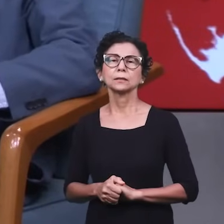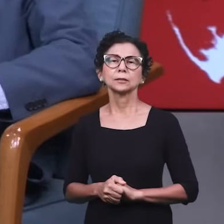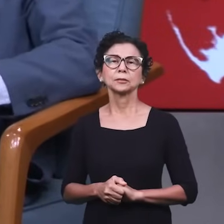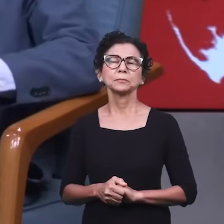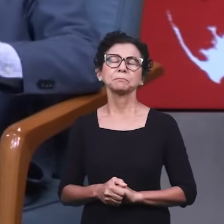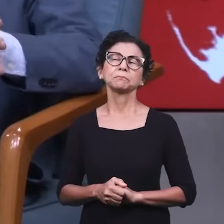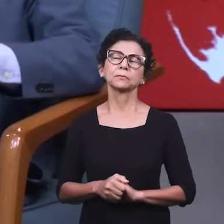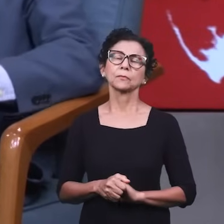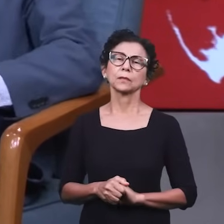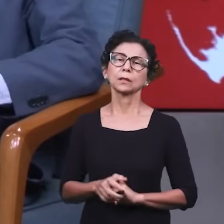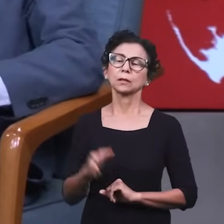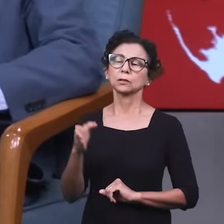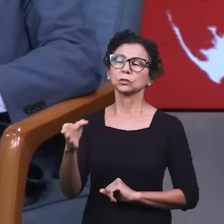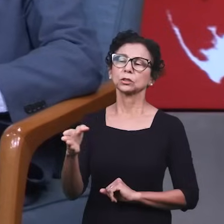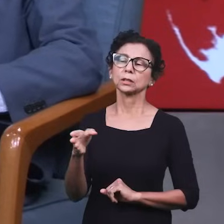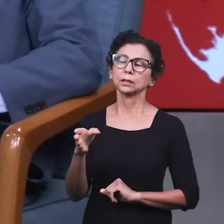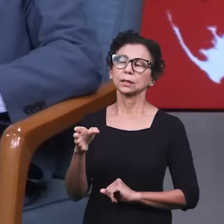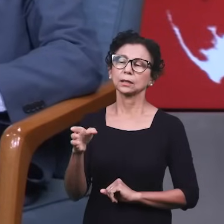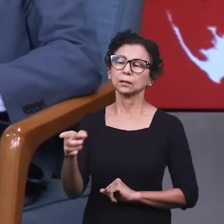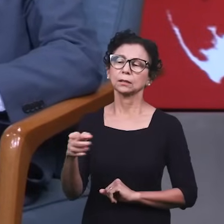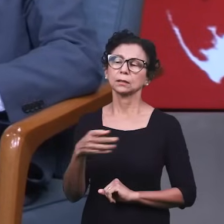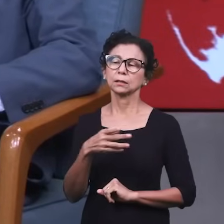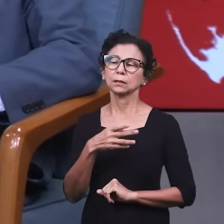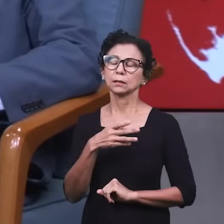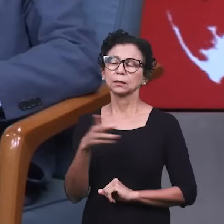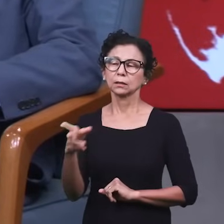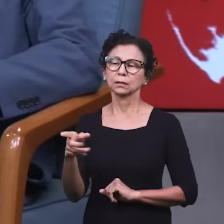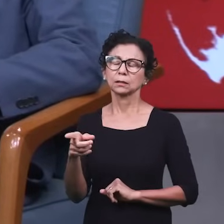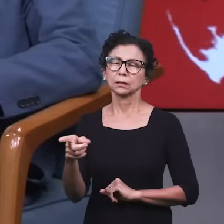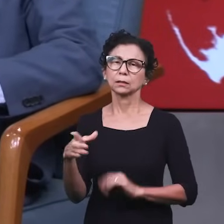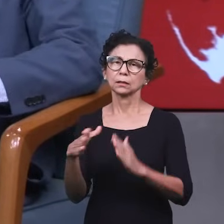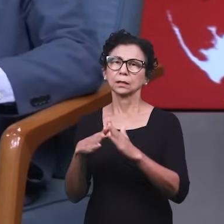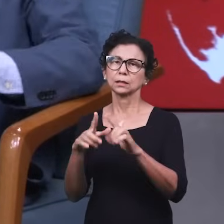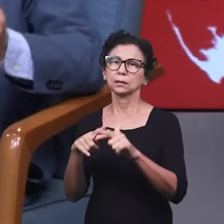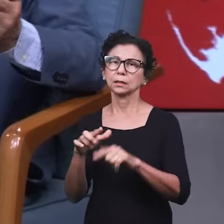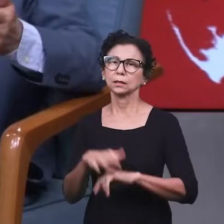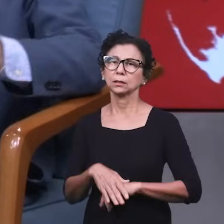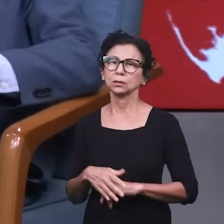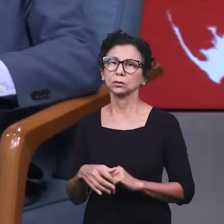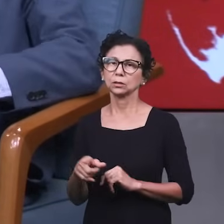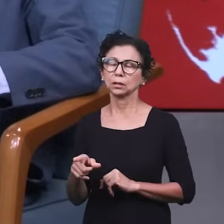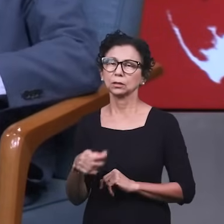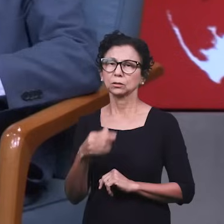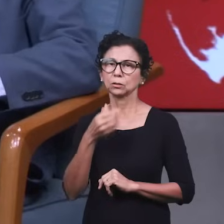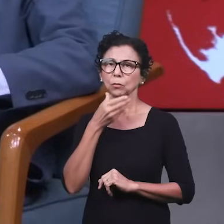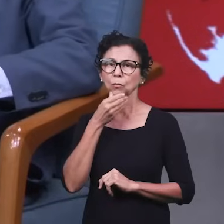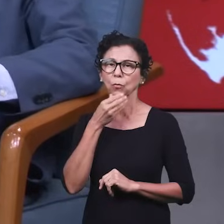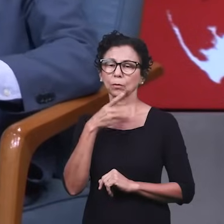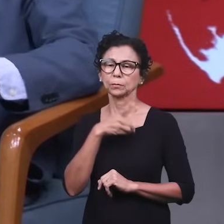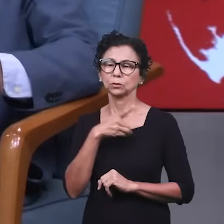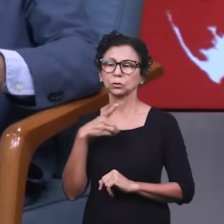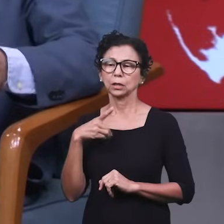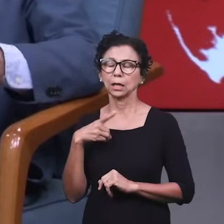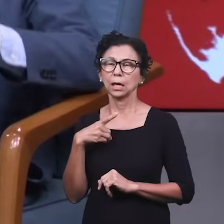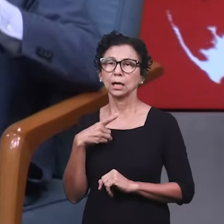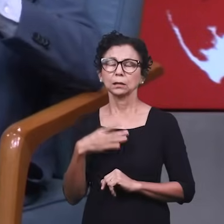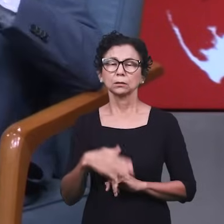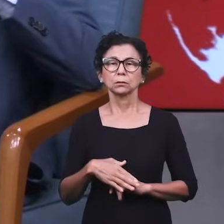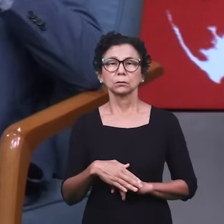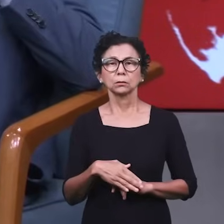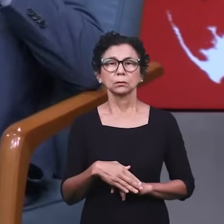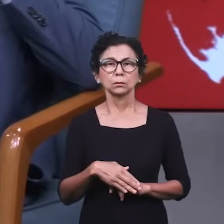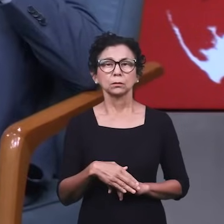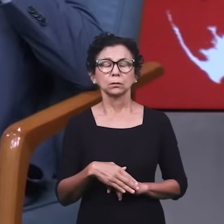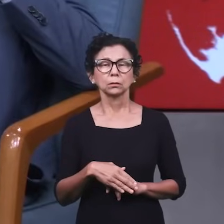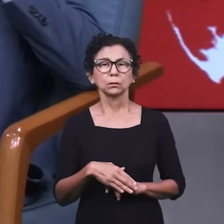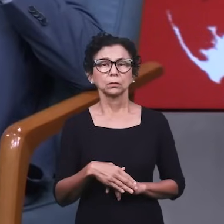o nome, hoje é pastor, e eu cheguei para pregar e pedi os dons para o culto profético, e